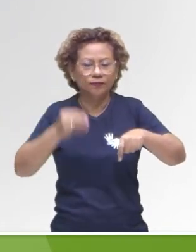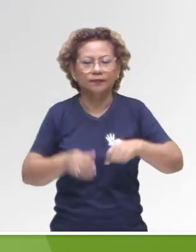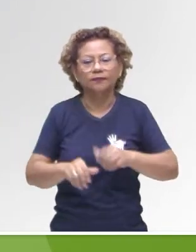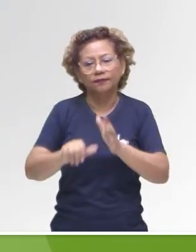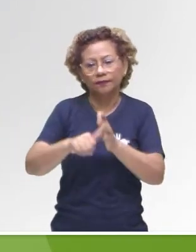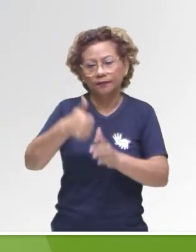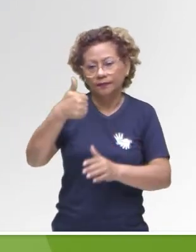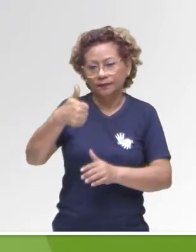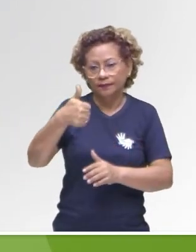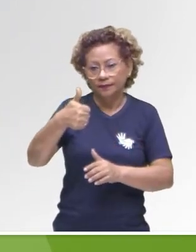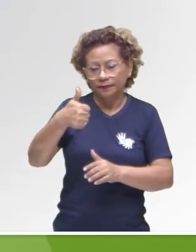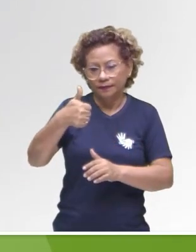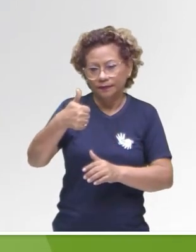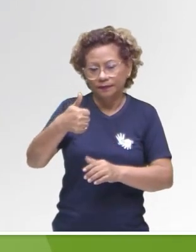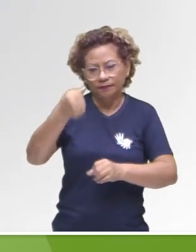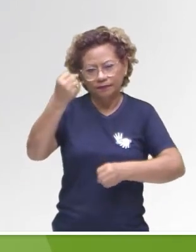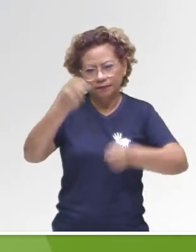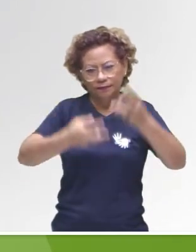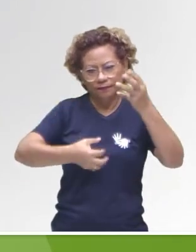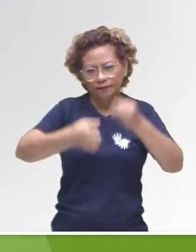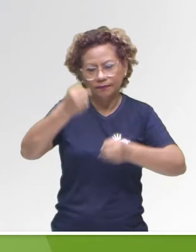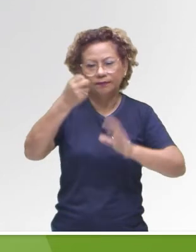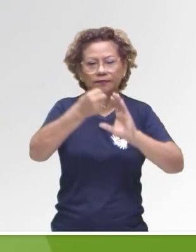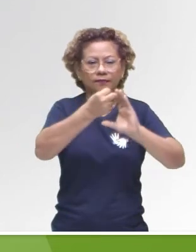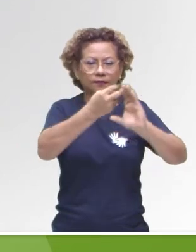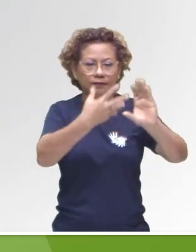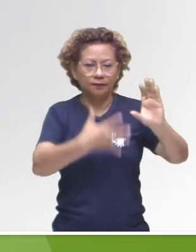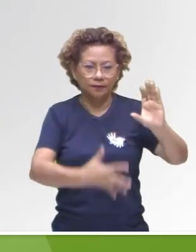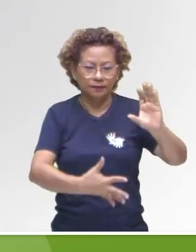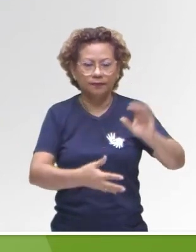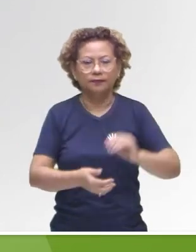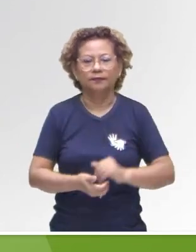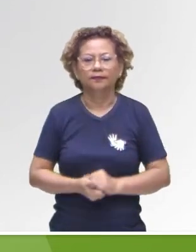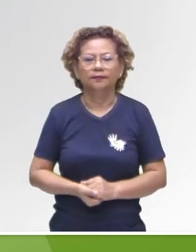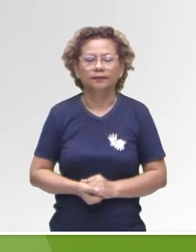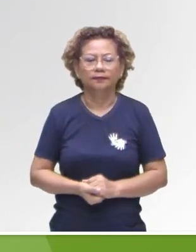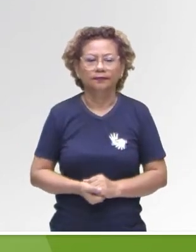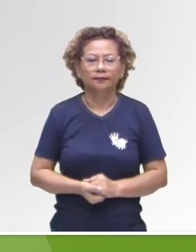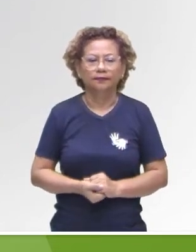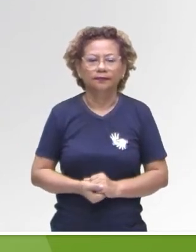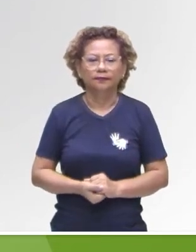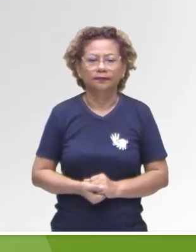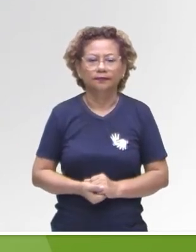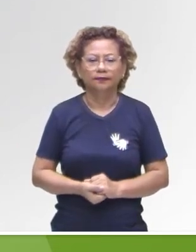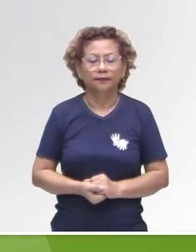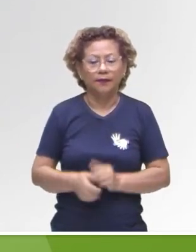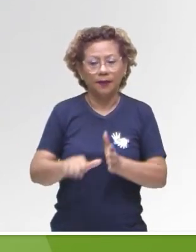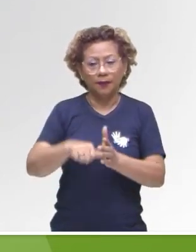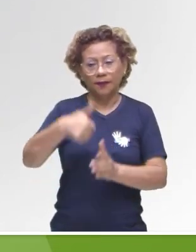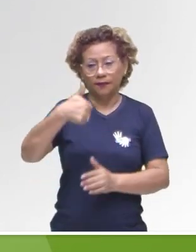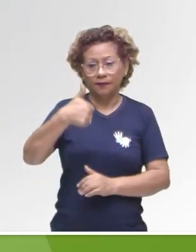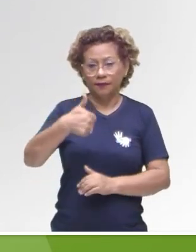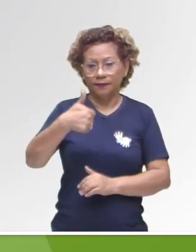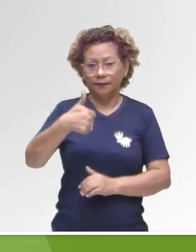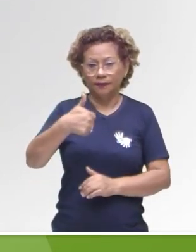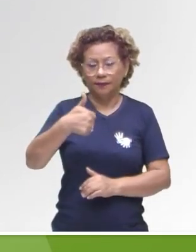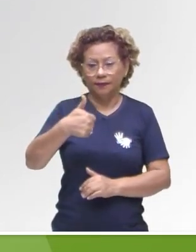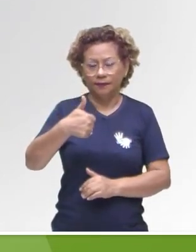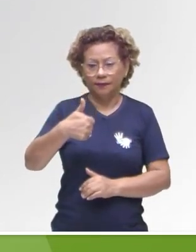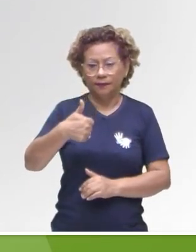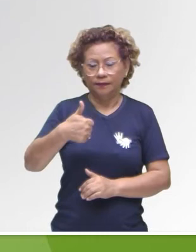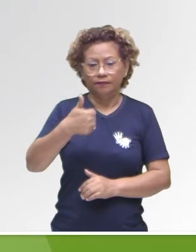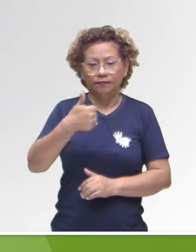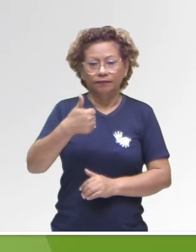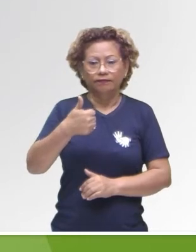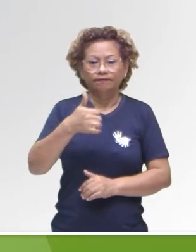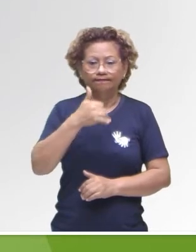primeira das características da associação em série. Primeiro, a carga